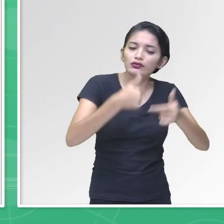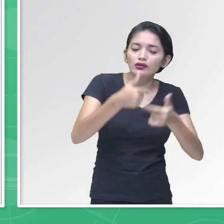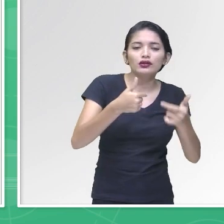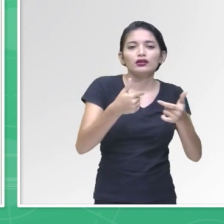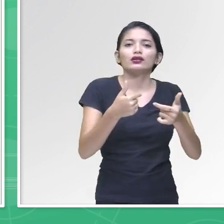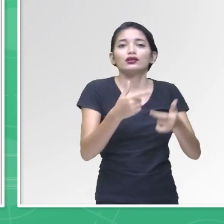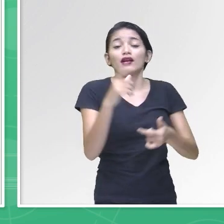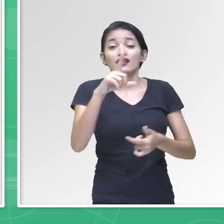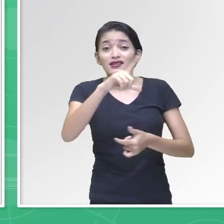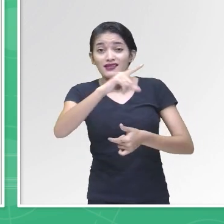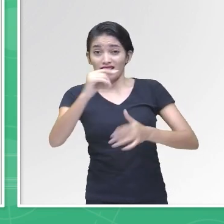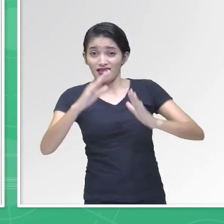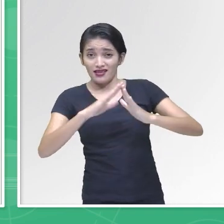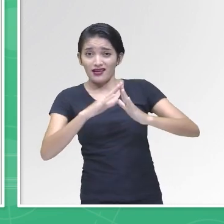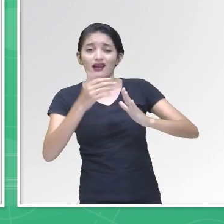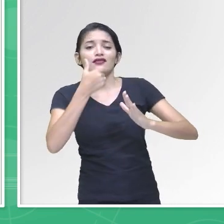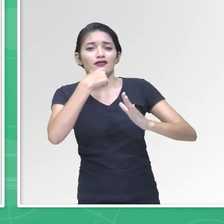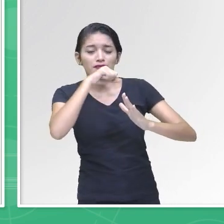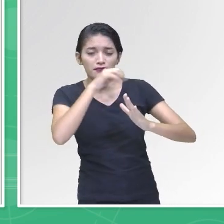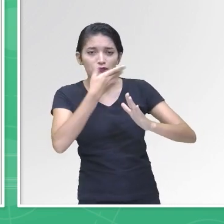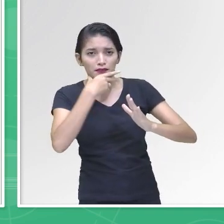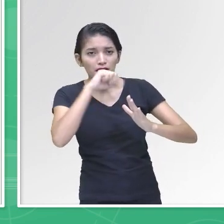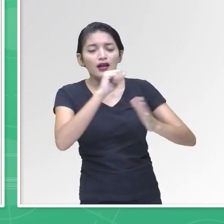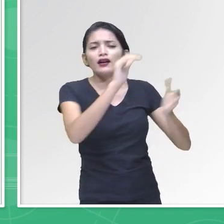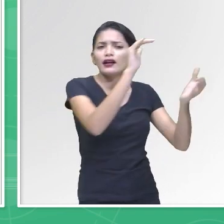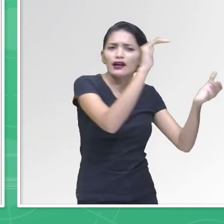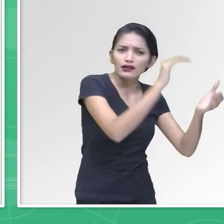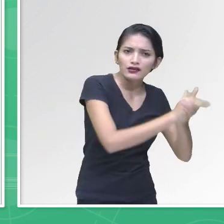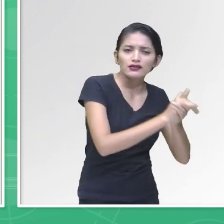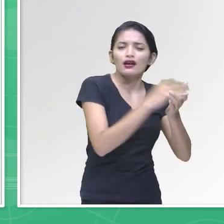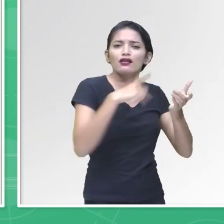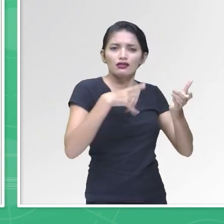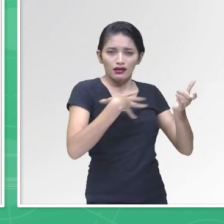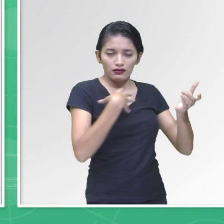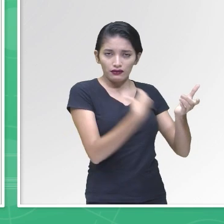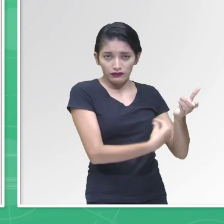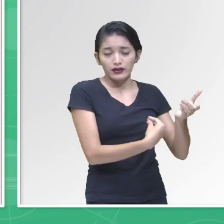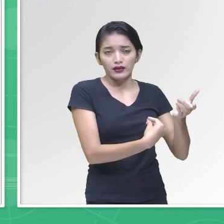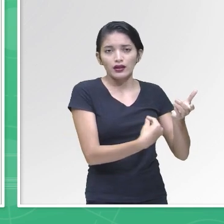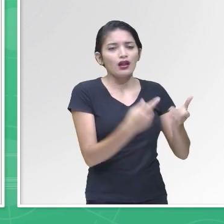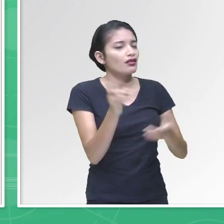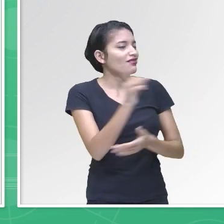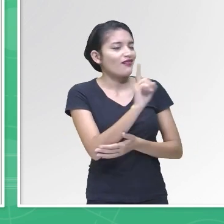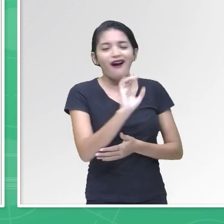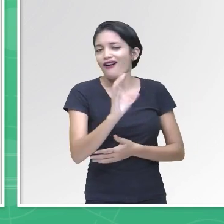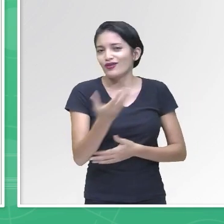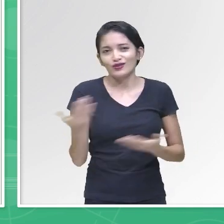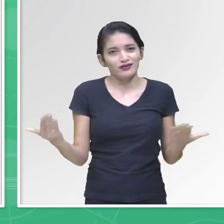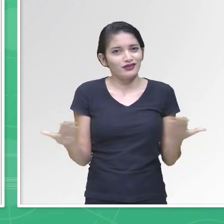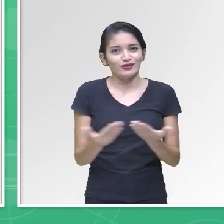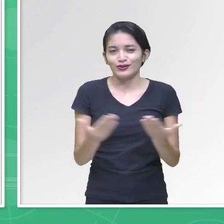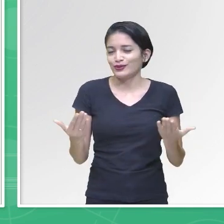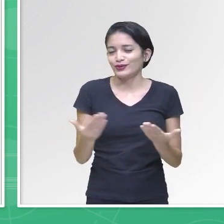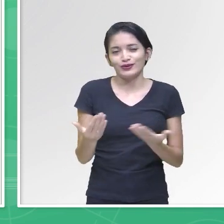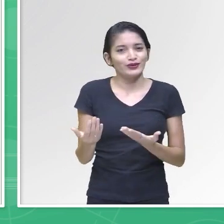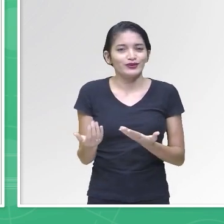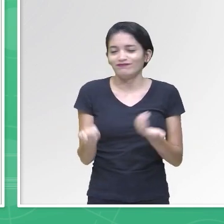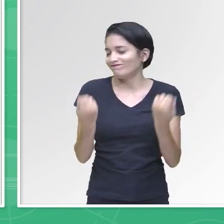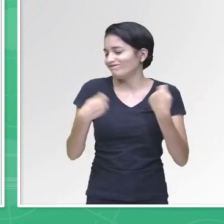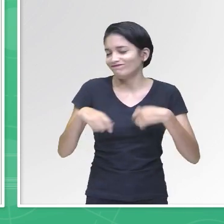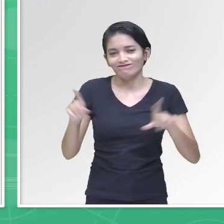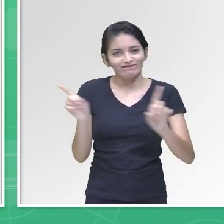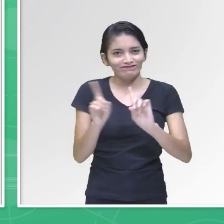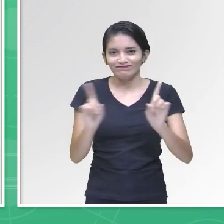da casa dos pais, casar-se e ter filhos, não ocorre hoje